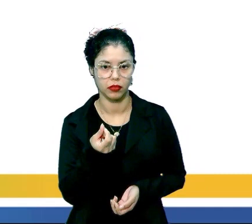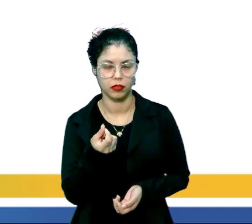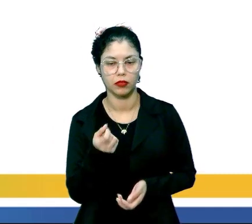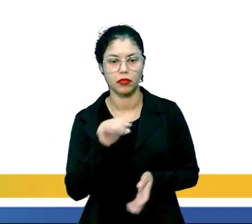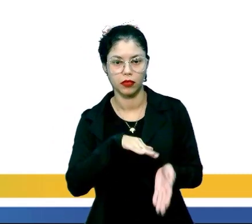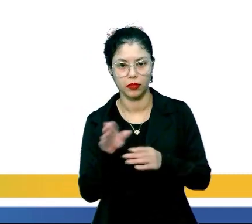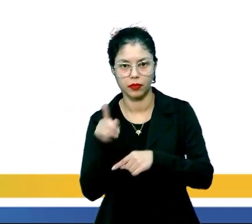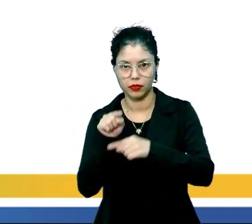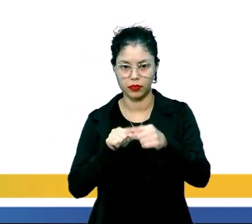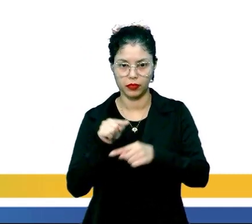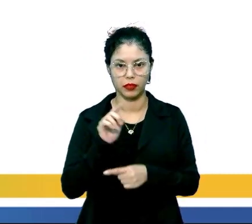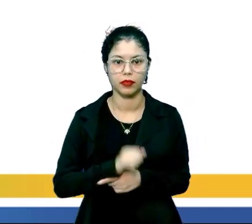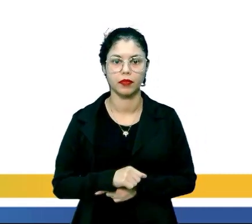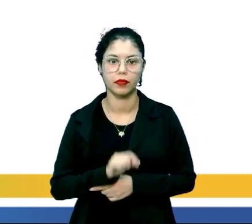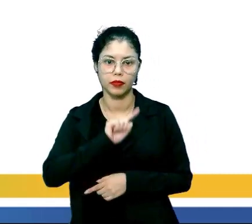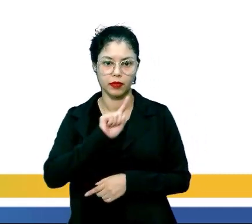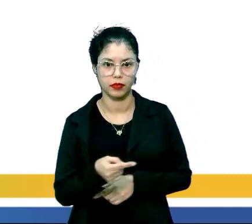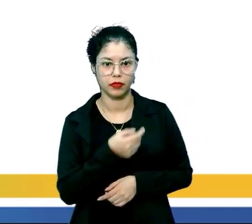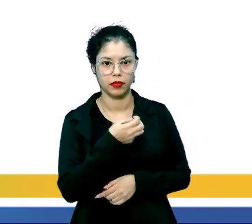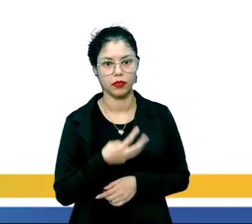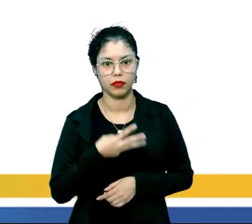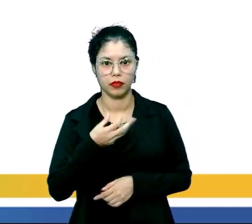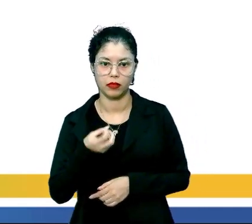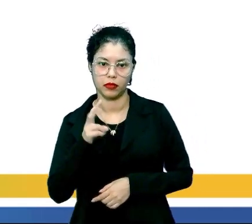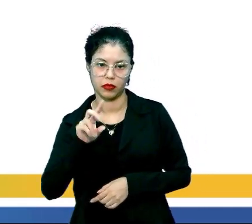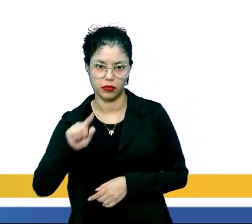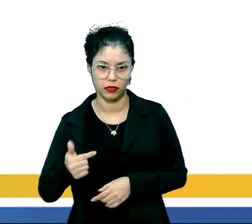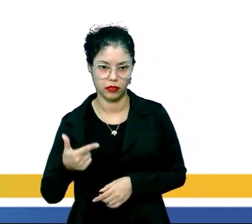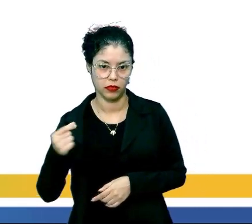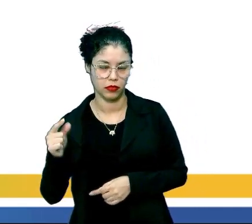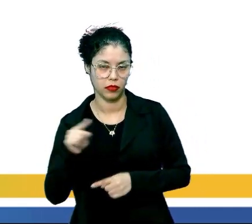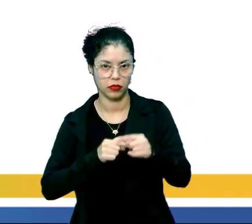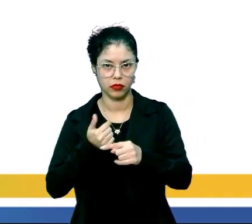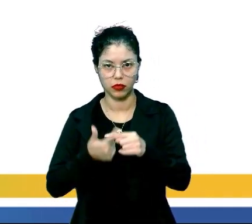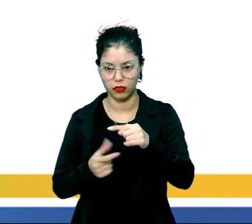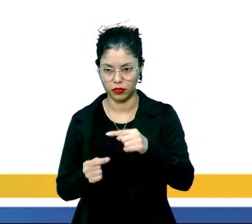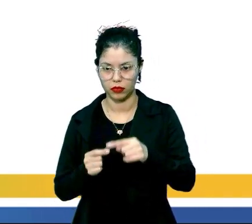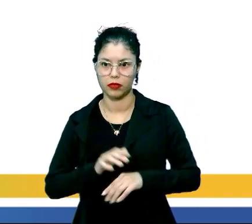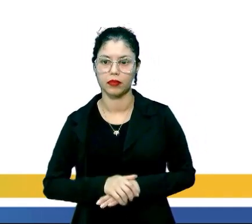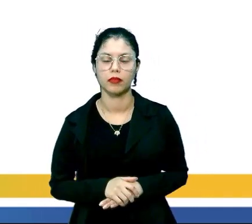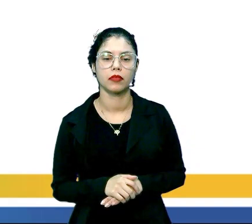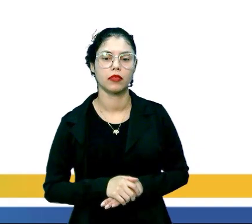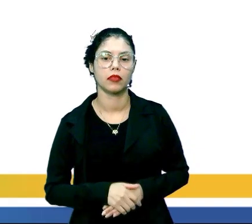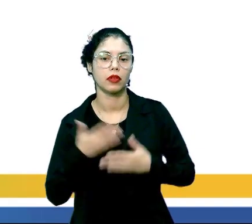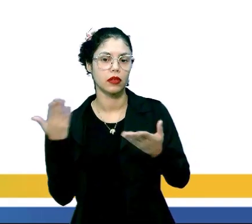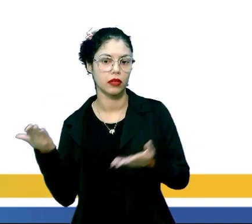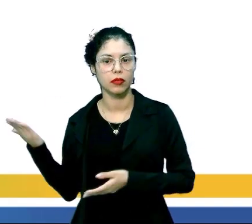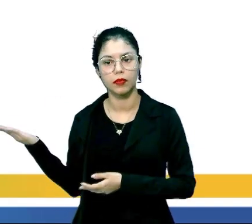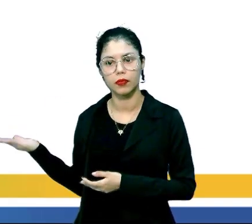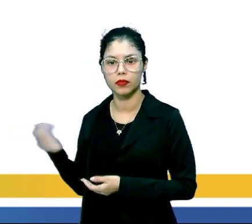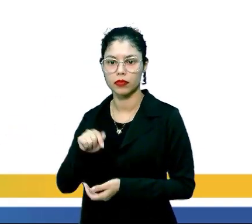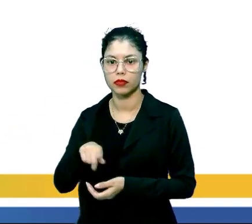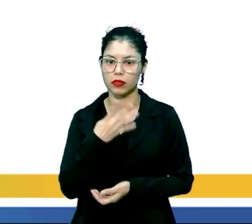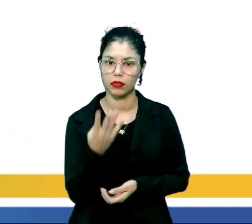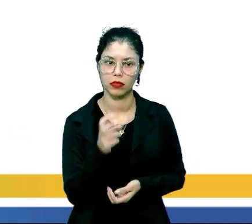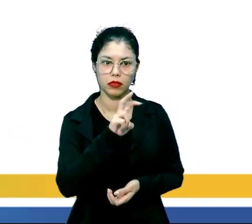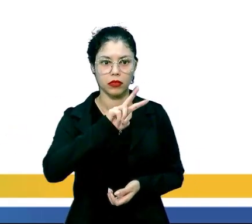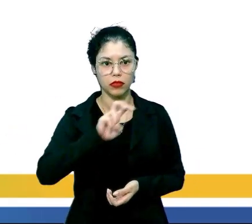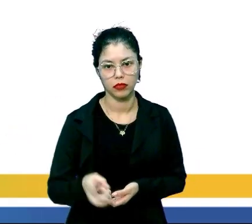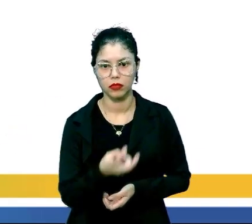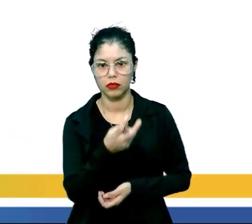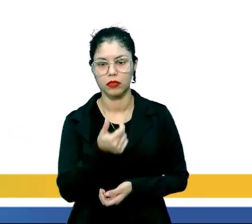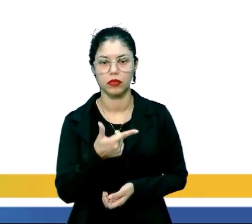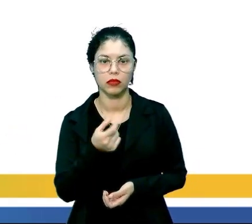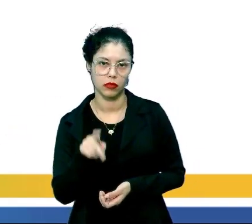multiplicando, ele passa dividindo. Então nós vamos ter 135.200 dividido para 26. Logo, a quantidade de calor é